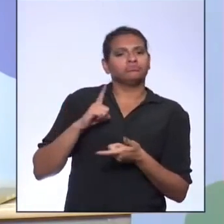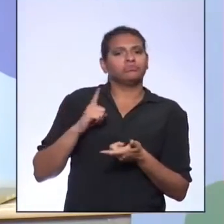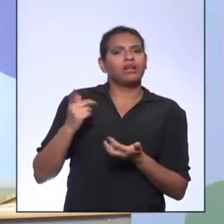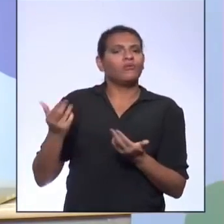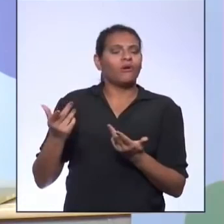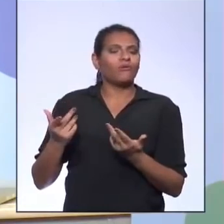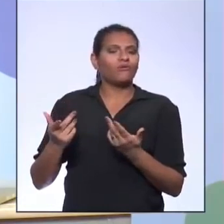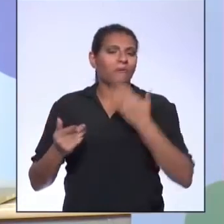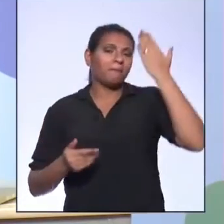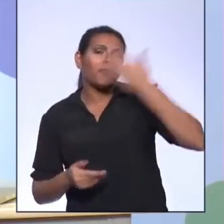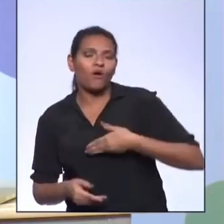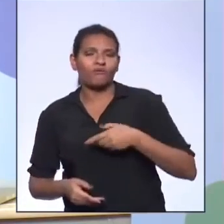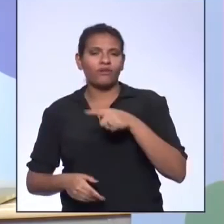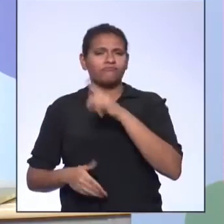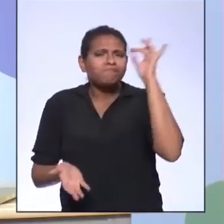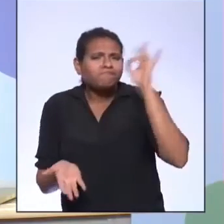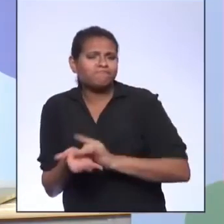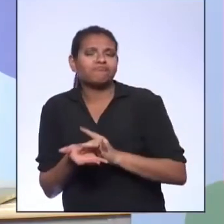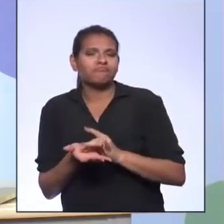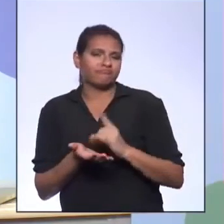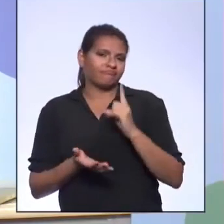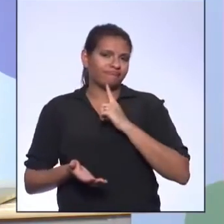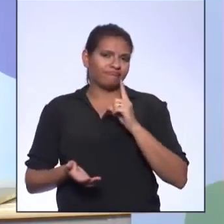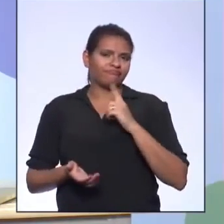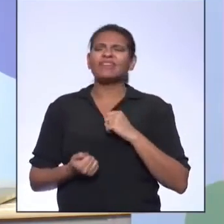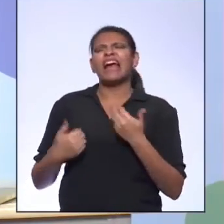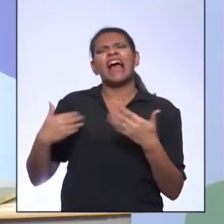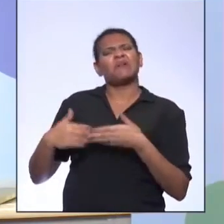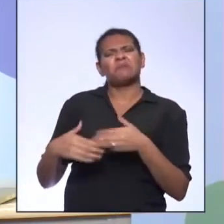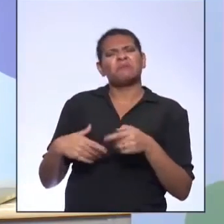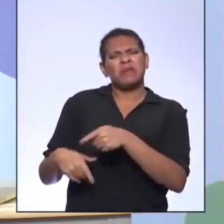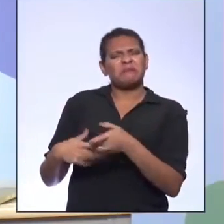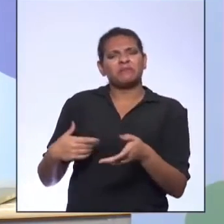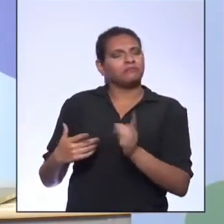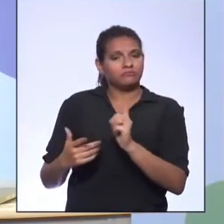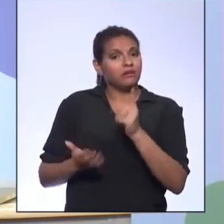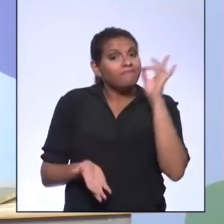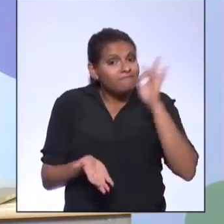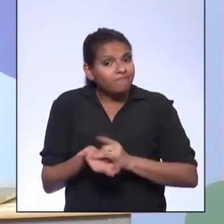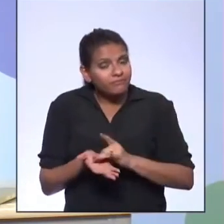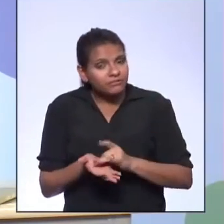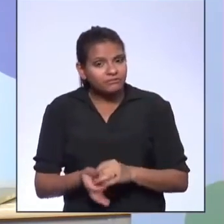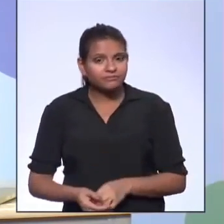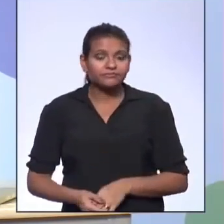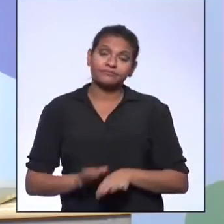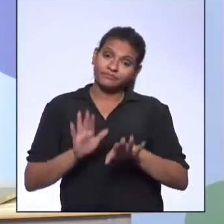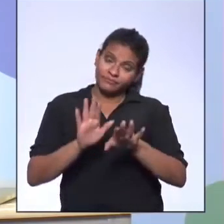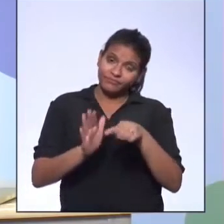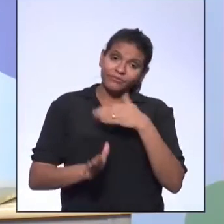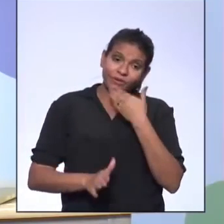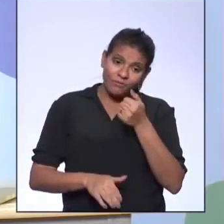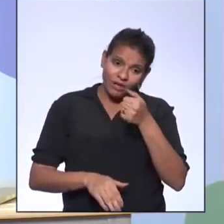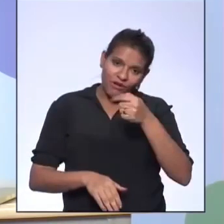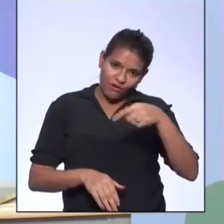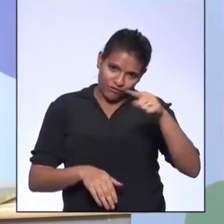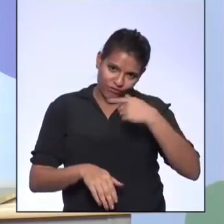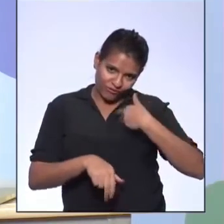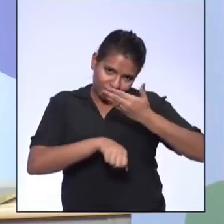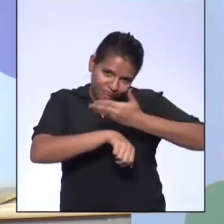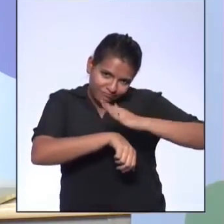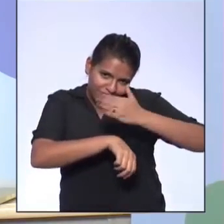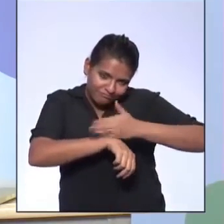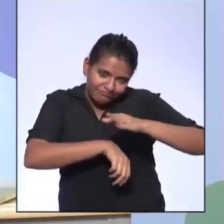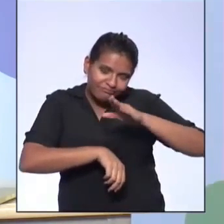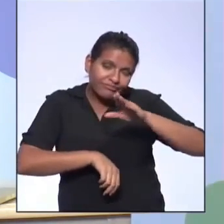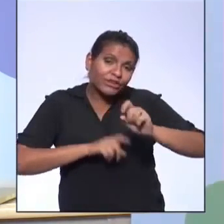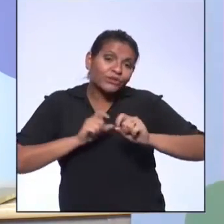é qualquer coisa, né? A gente tem que ter esse peso para citar. E já para treiná-los o argumento aí de